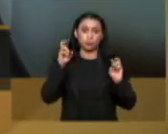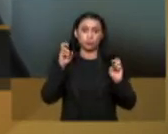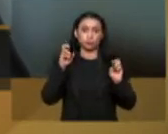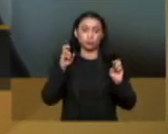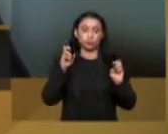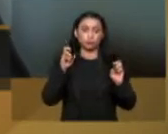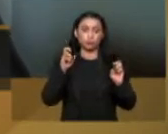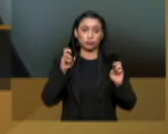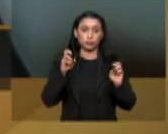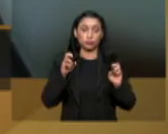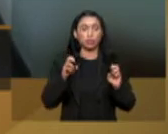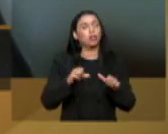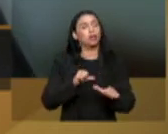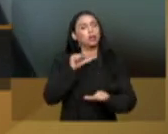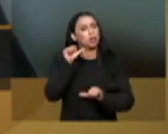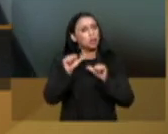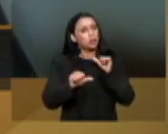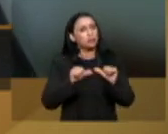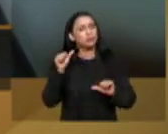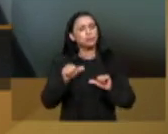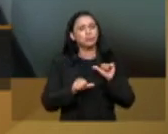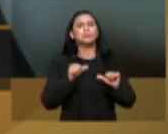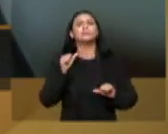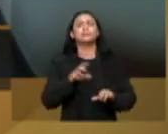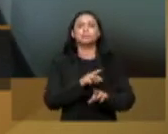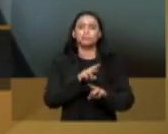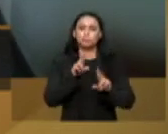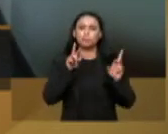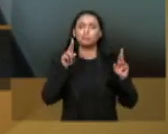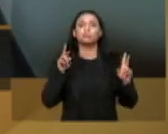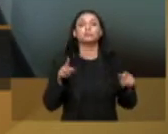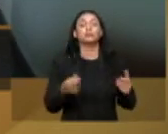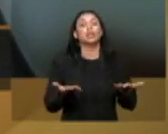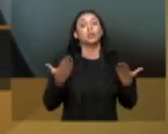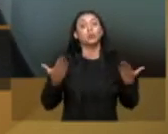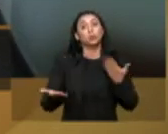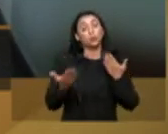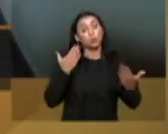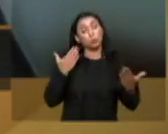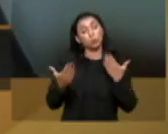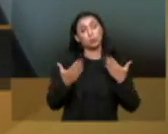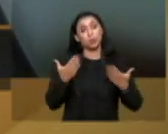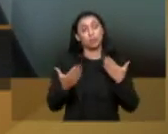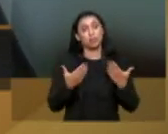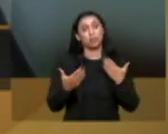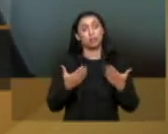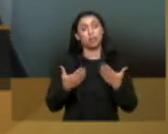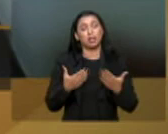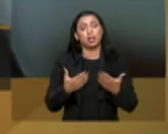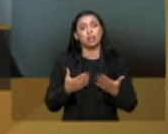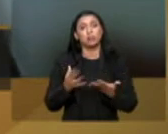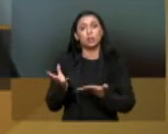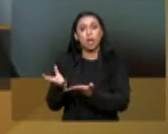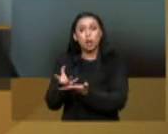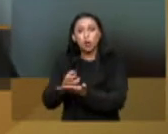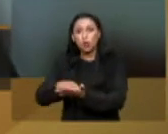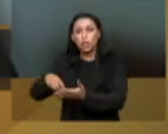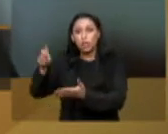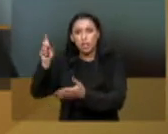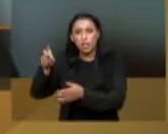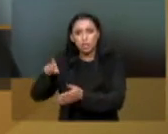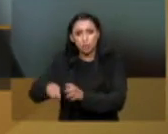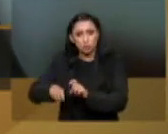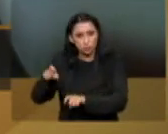grande volatilidade, especialmente quando comparados os preços da safra e da